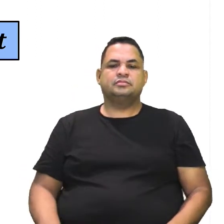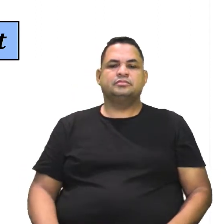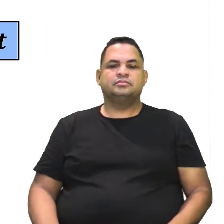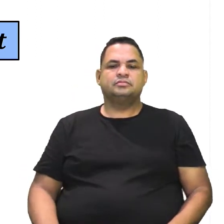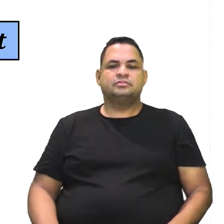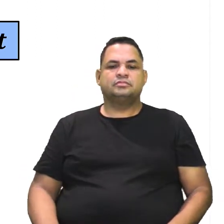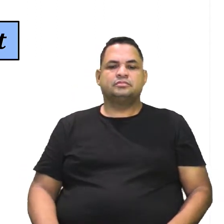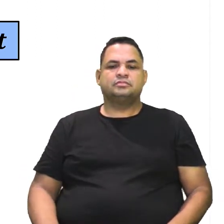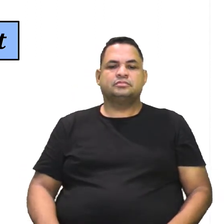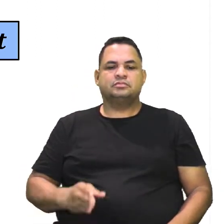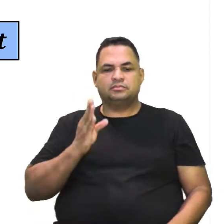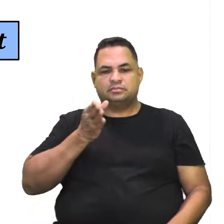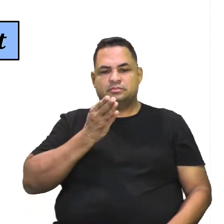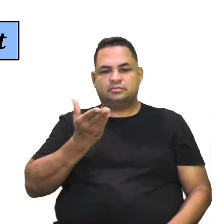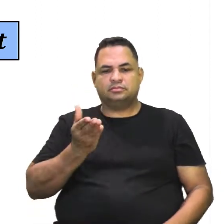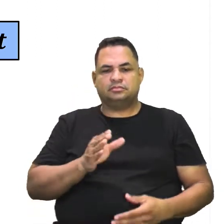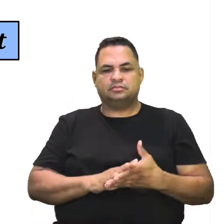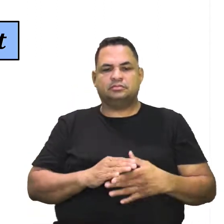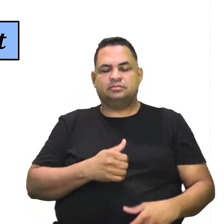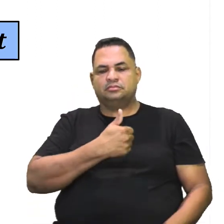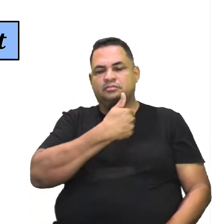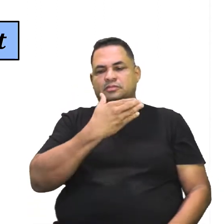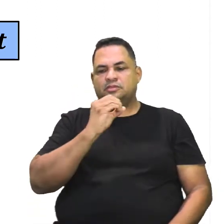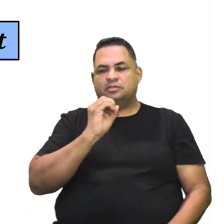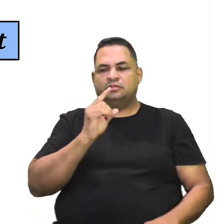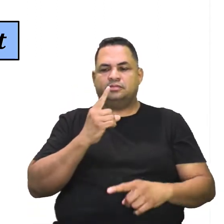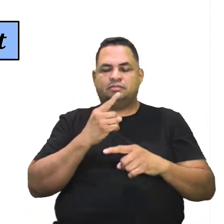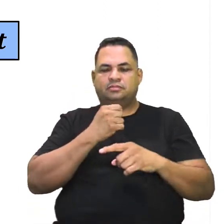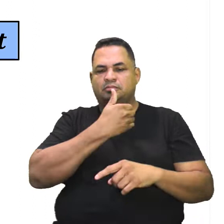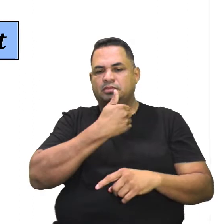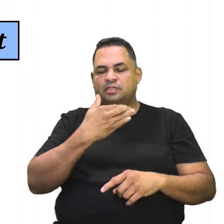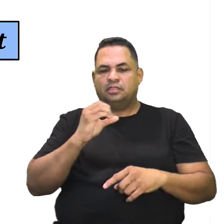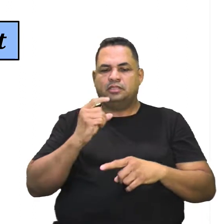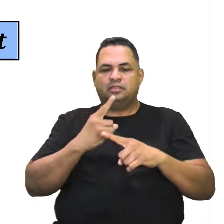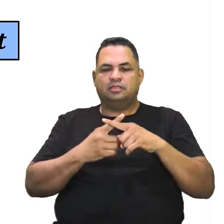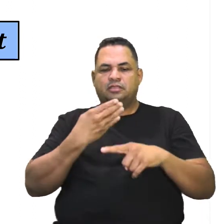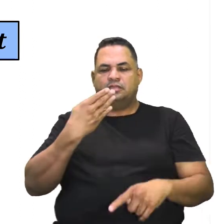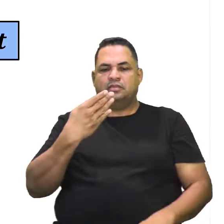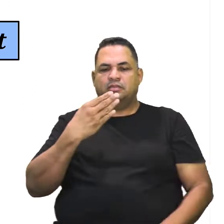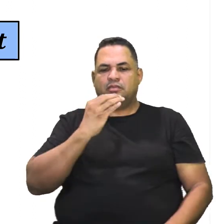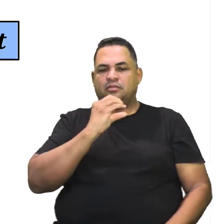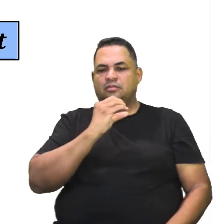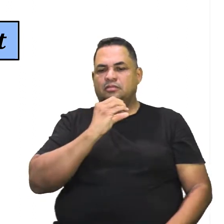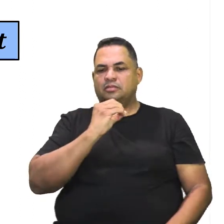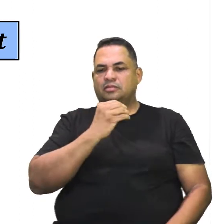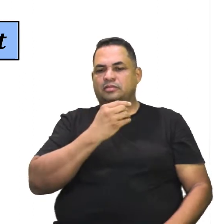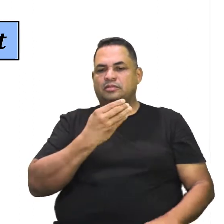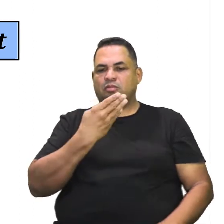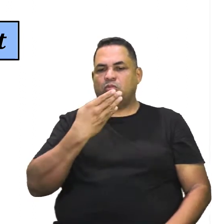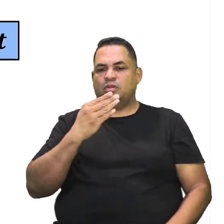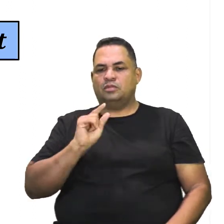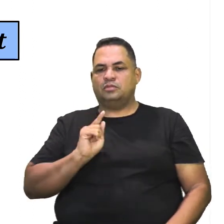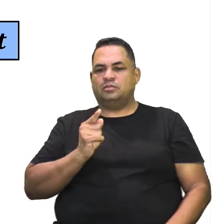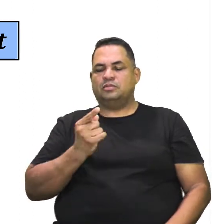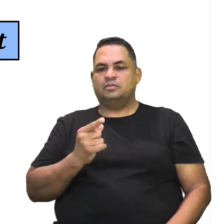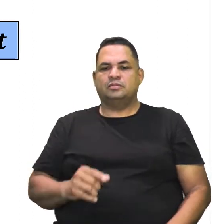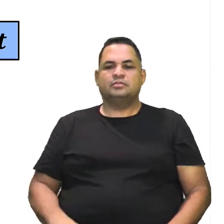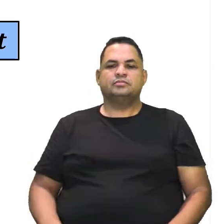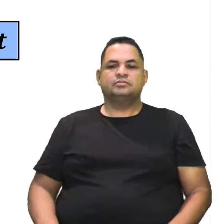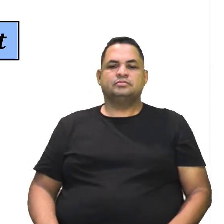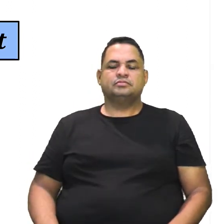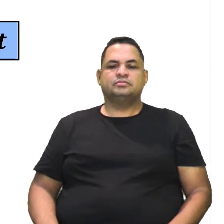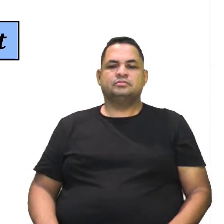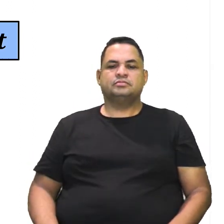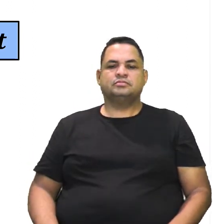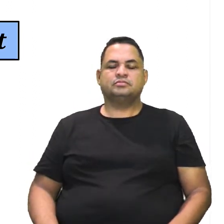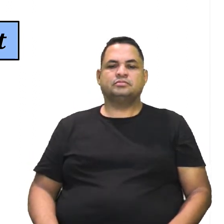método, né? Corta, a gente fica com 100 vezes 40. 100 vezes 40 é 4.000, tá bom? Então, vezes o